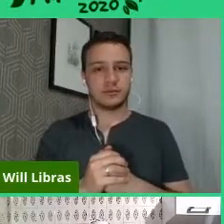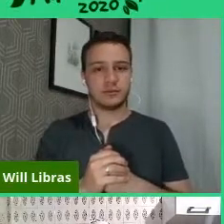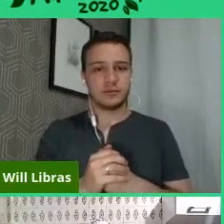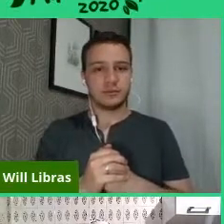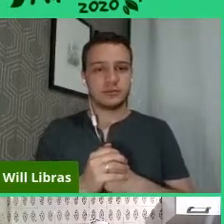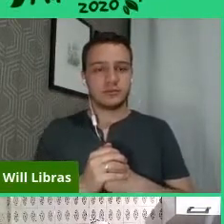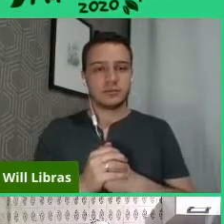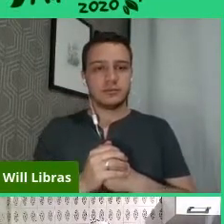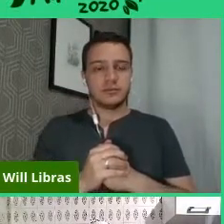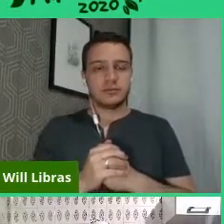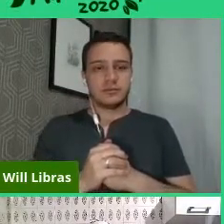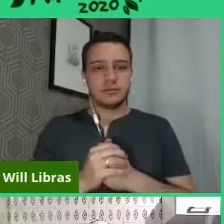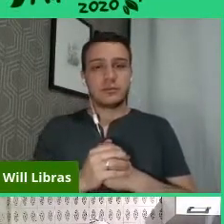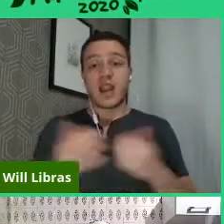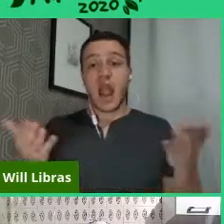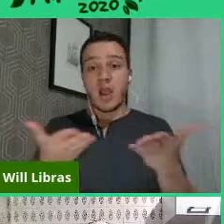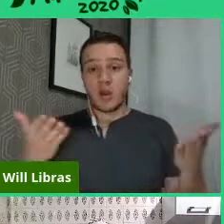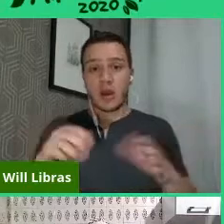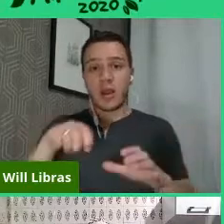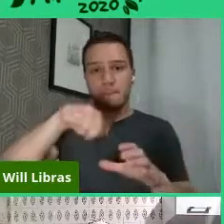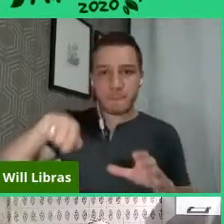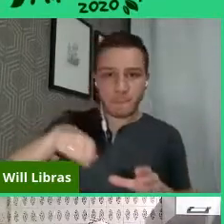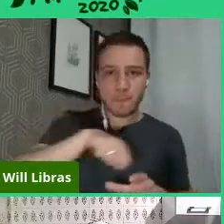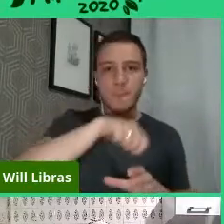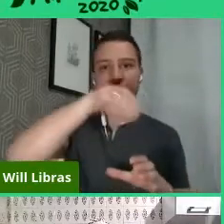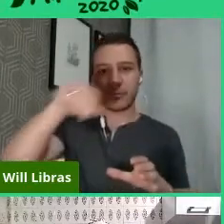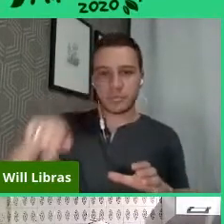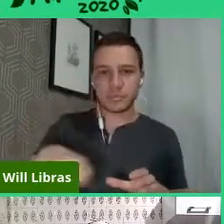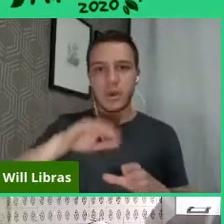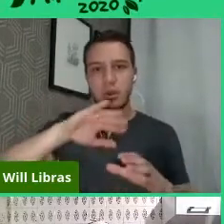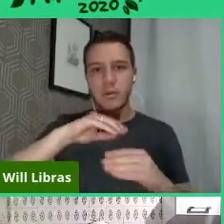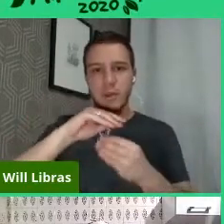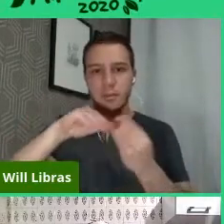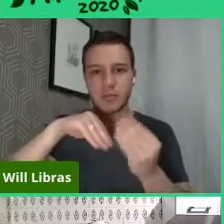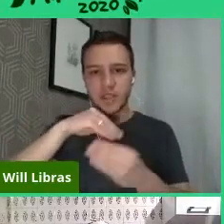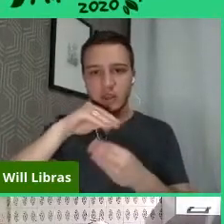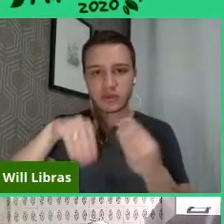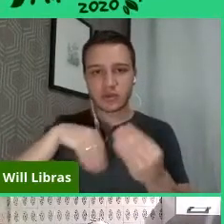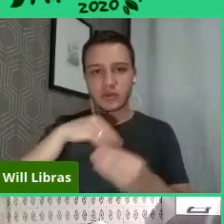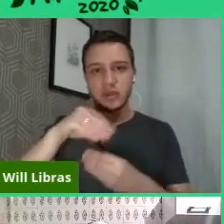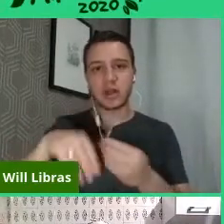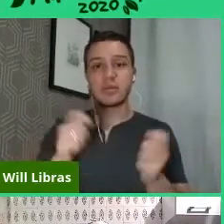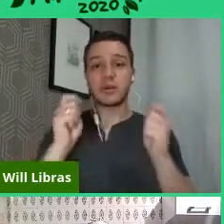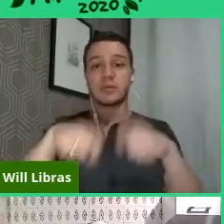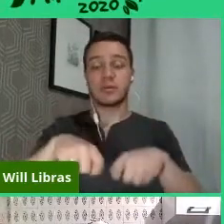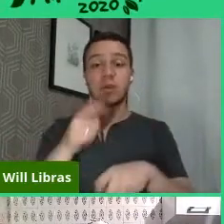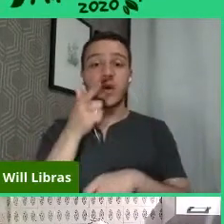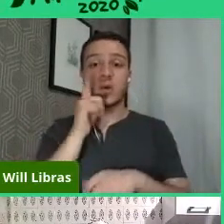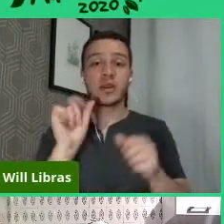E agora eu vou mexer isso aqui, para depois conseguir fazer as almôndegas.